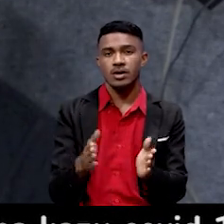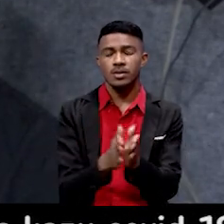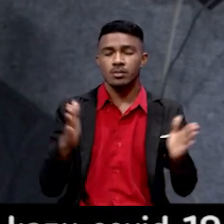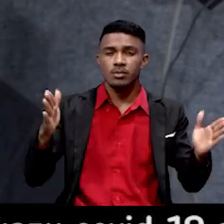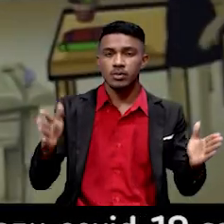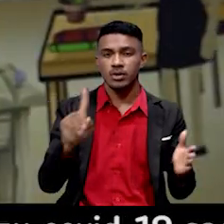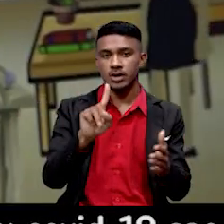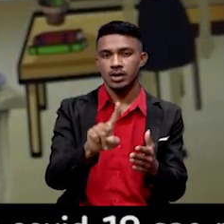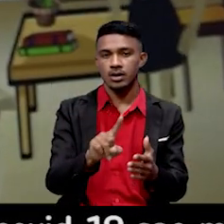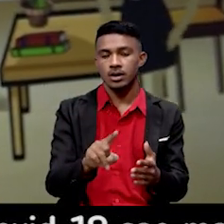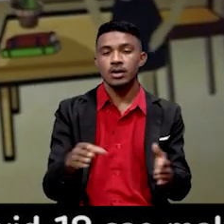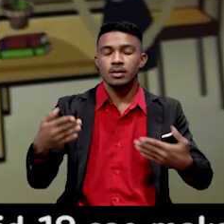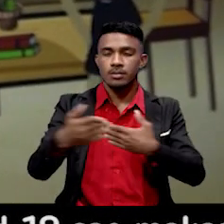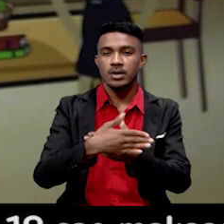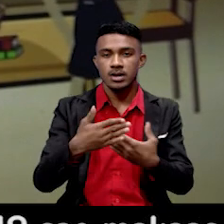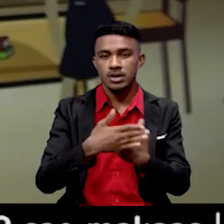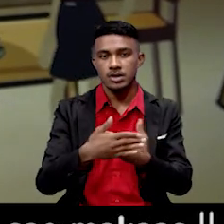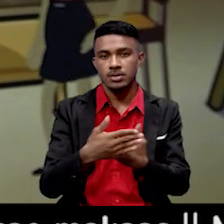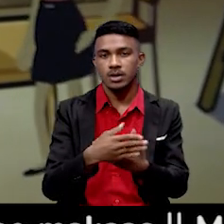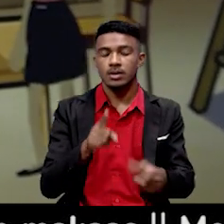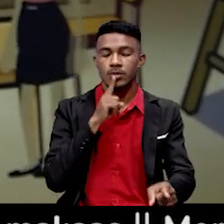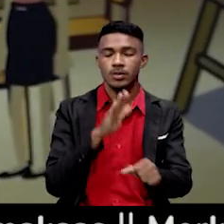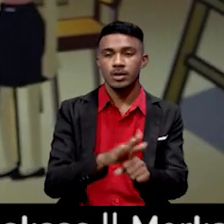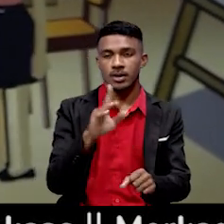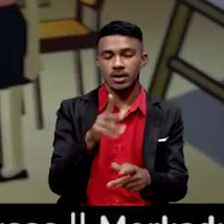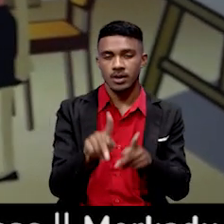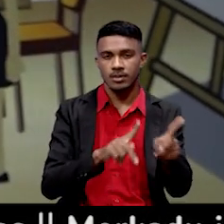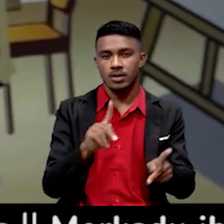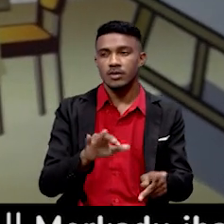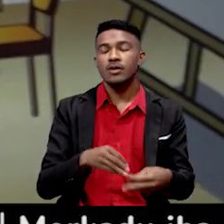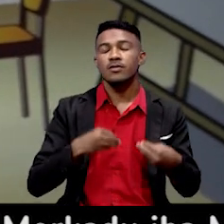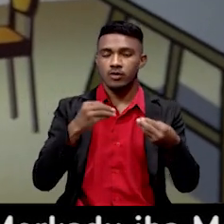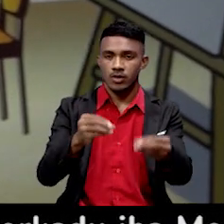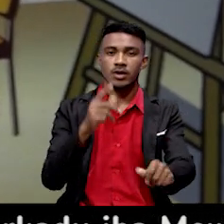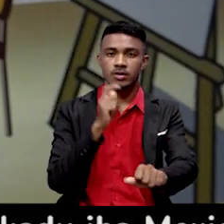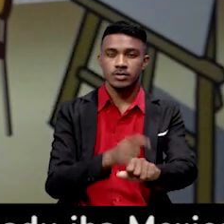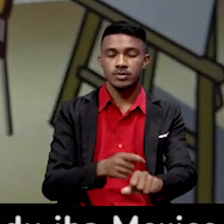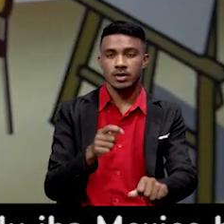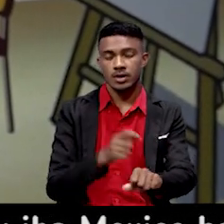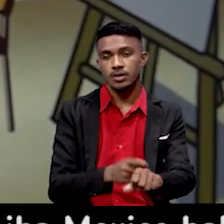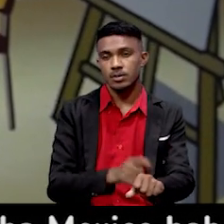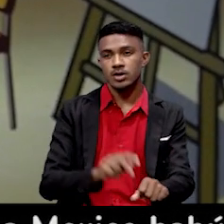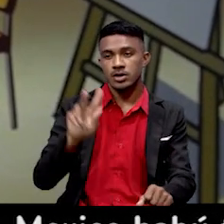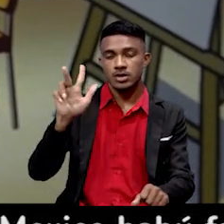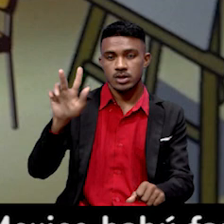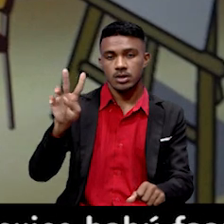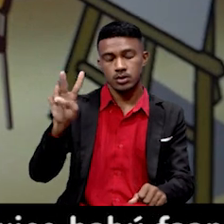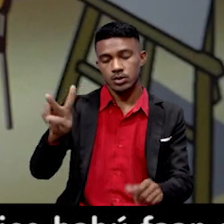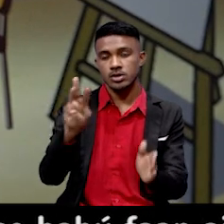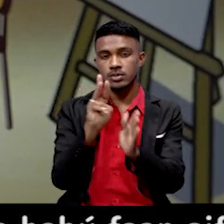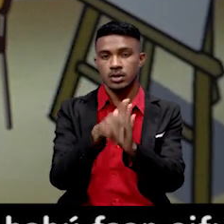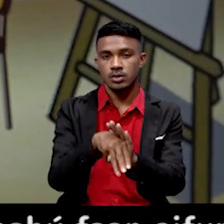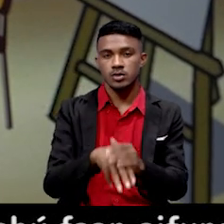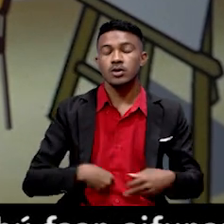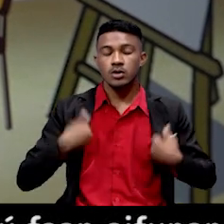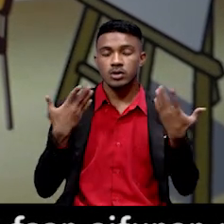ele não é. Se a cara vê, ele vai prometer para ela, ele vai 5 ou 2 minutos. Ele não é que ele vai tomar isso para ele gestão, para ele